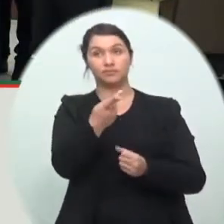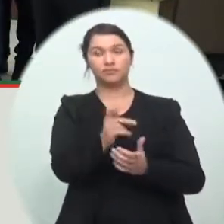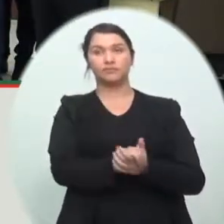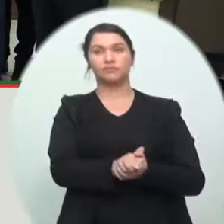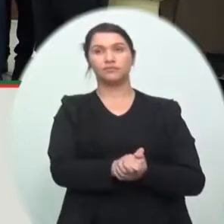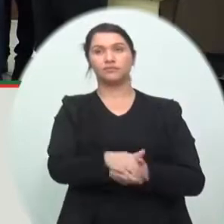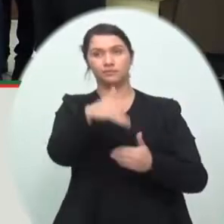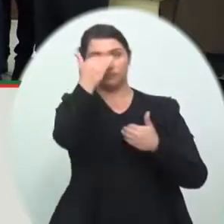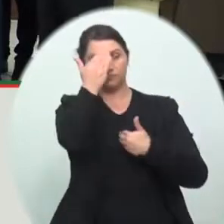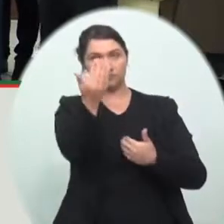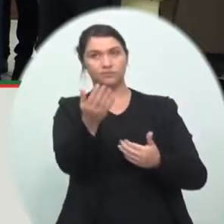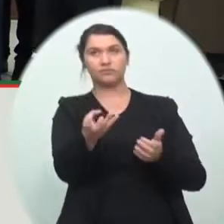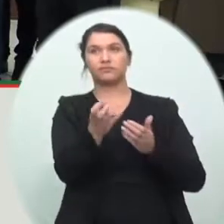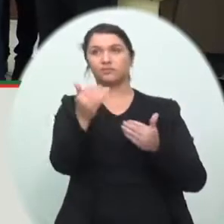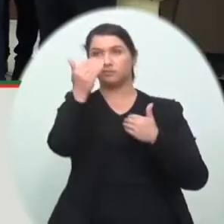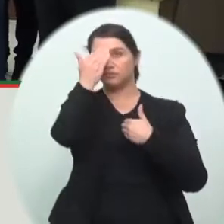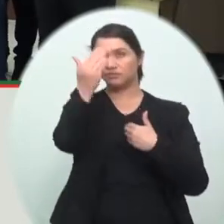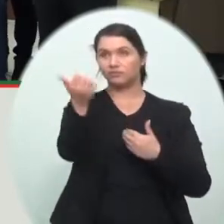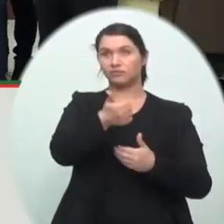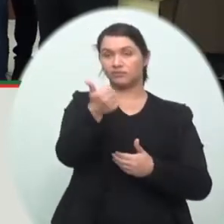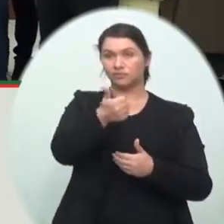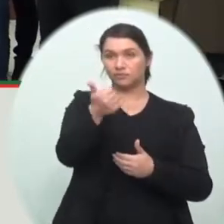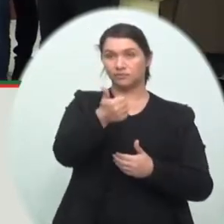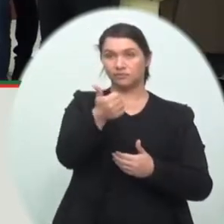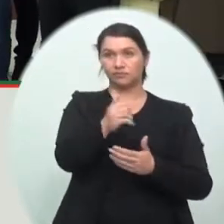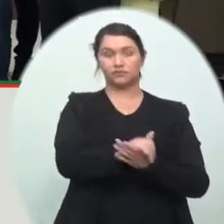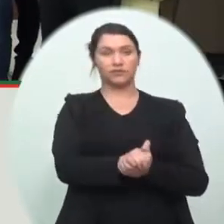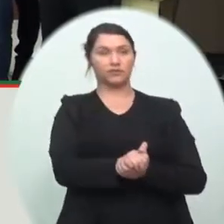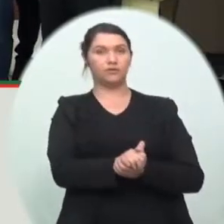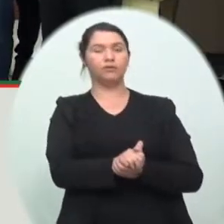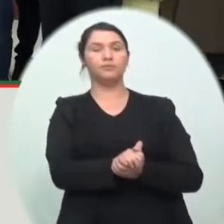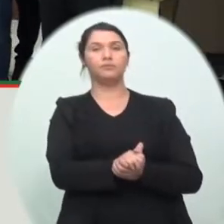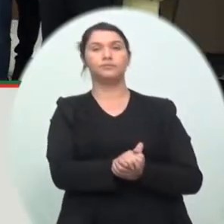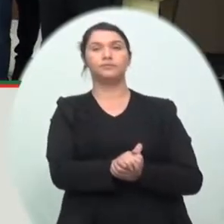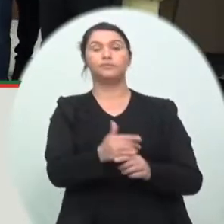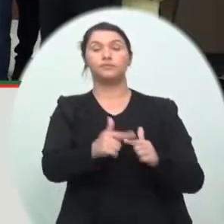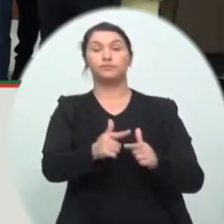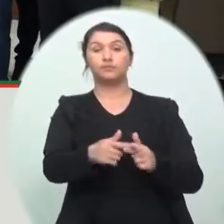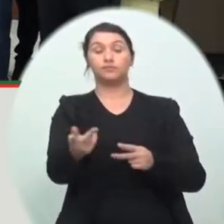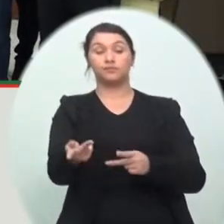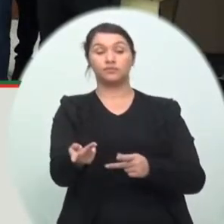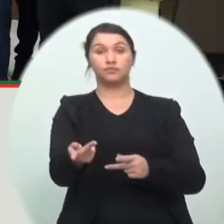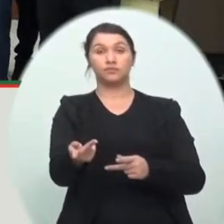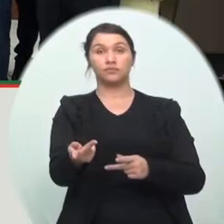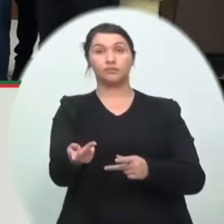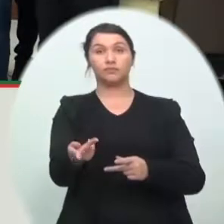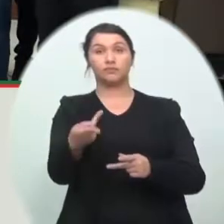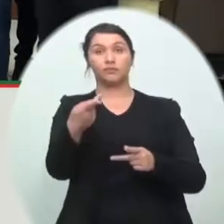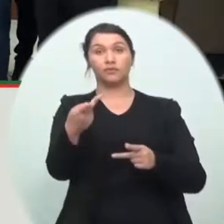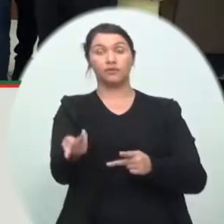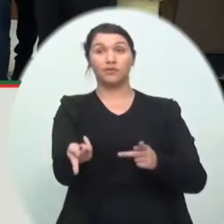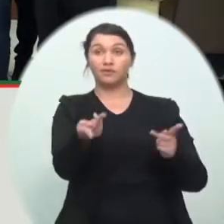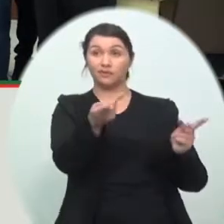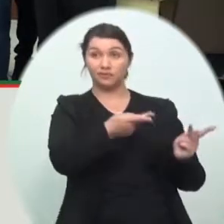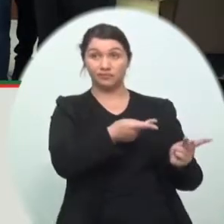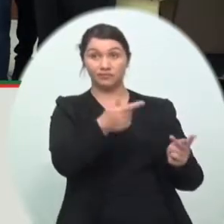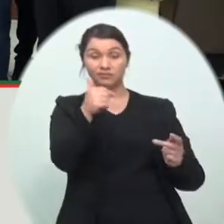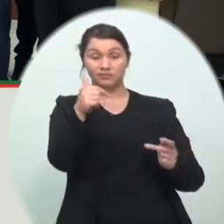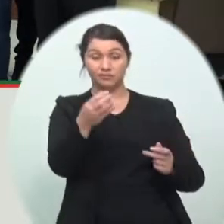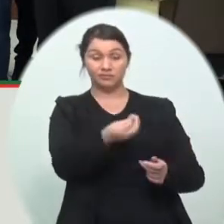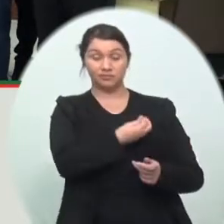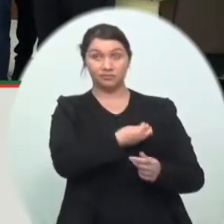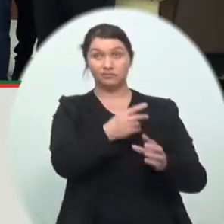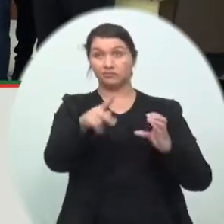Muito obrigado, quero agradecer primeiramente a oportunidade que vocês deram de nós estar aqui. E queria dizer que esse